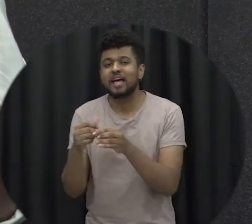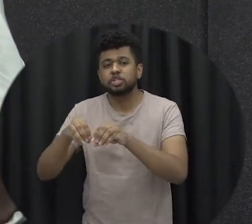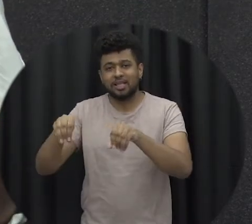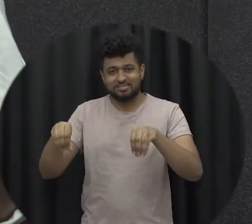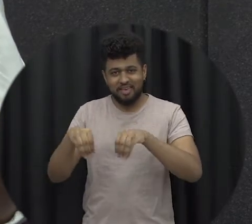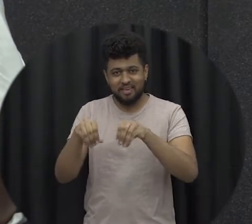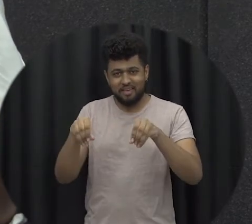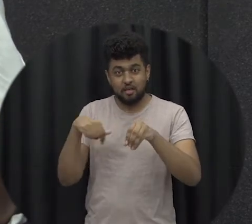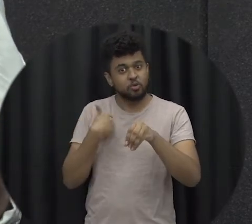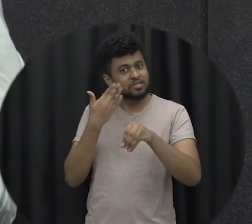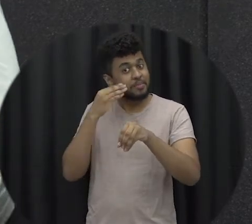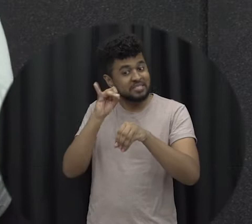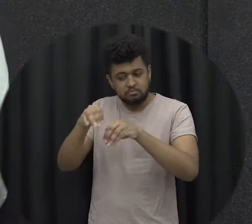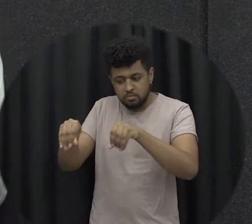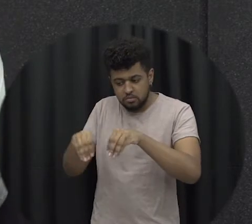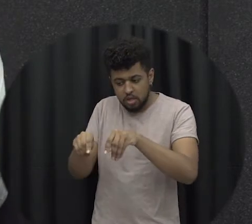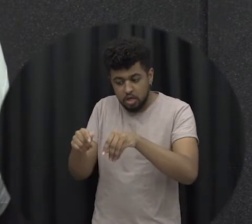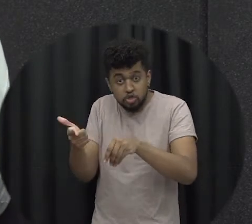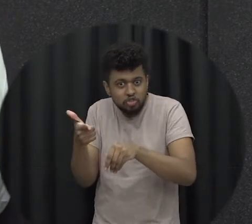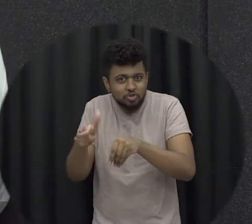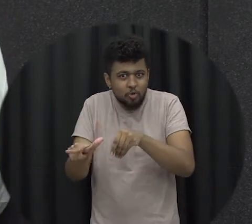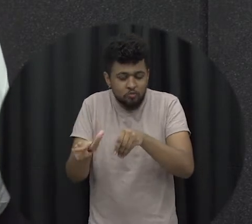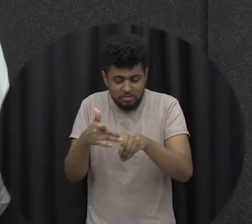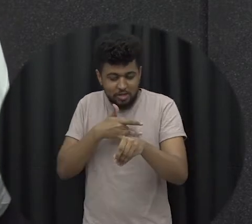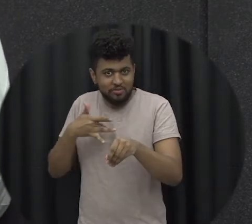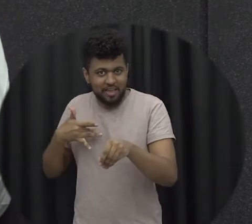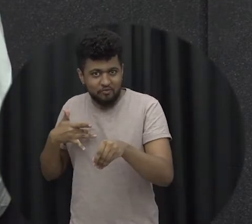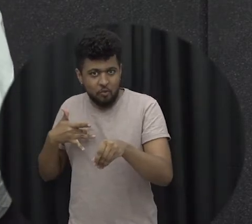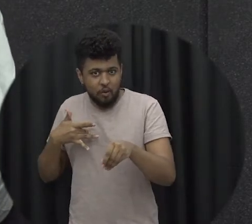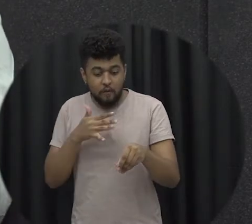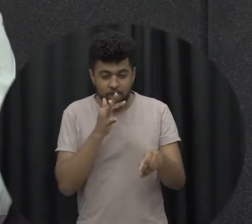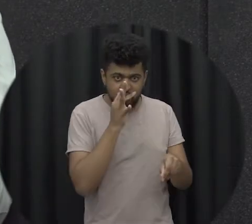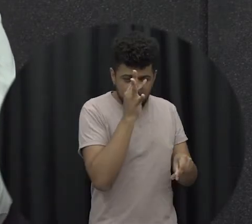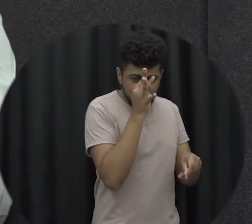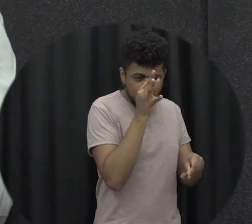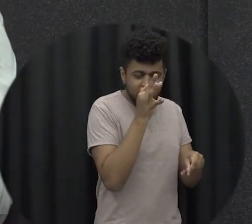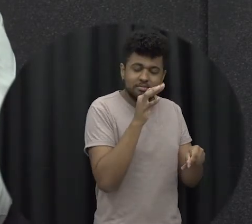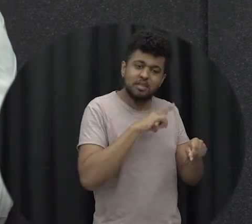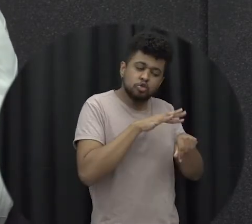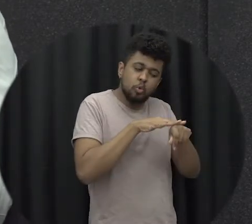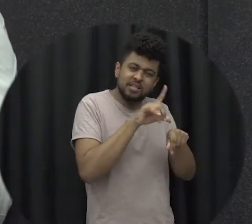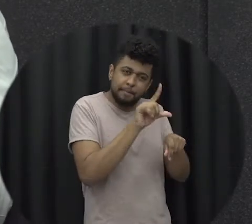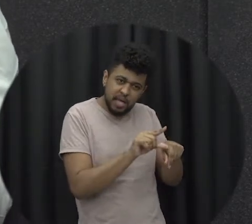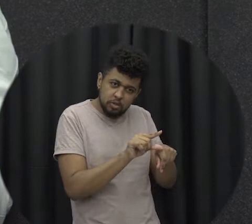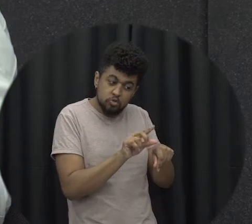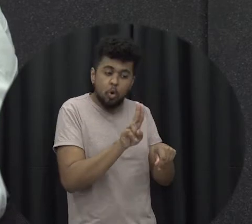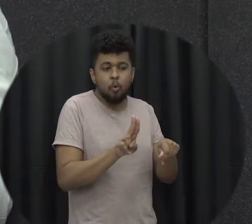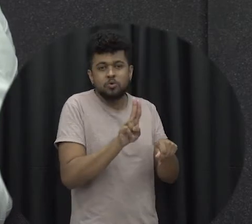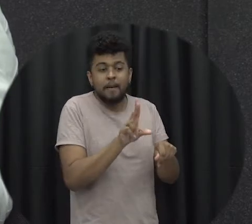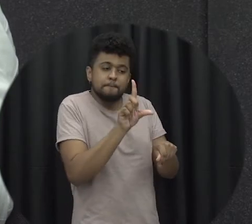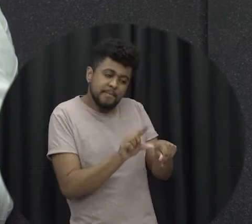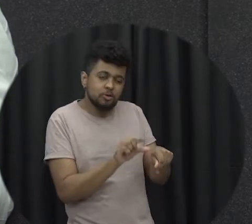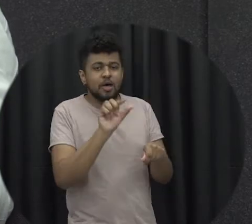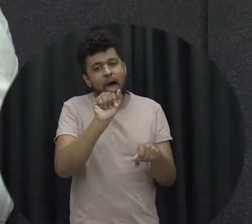aquele solo volta a ser saudável, a planta fica menos doente e aí usa menos agrotóxico, né? Que é